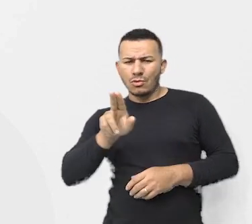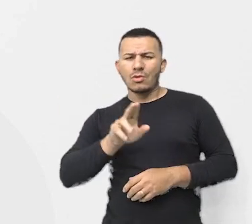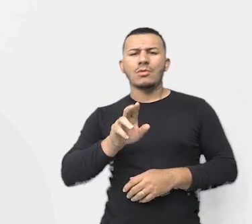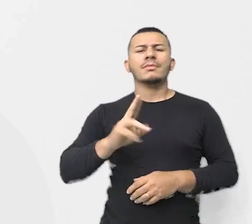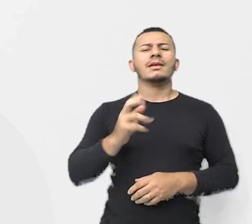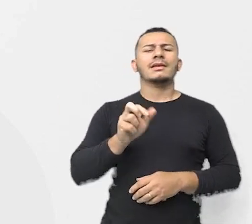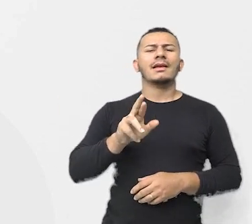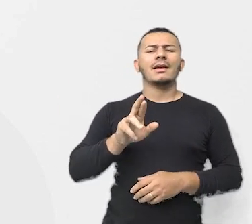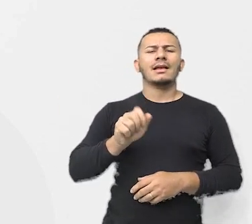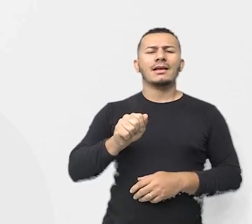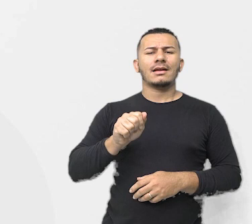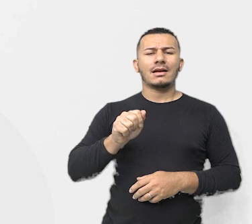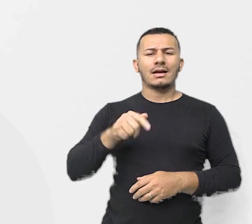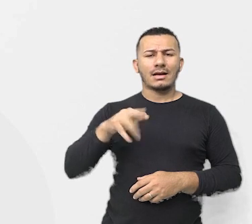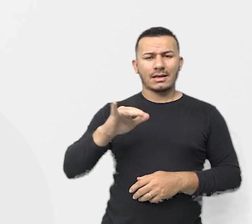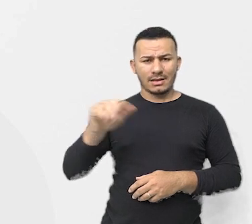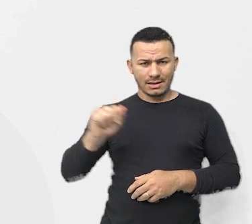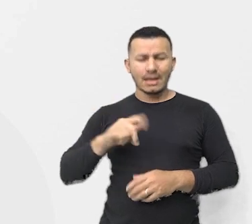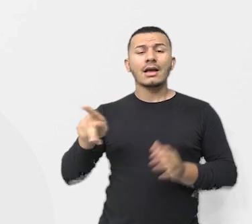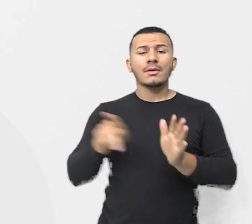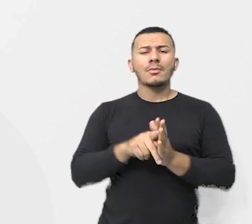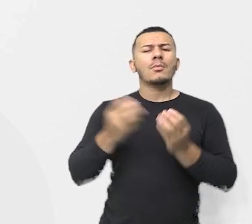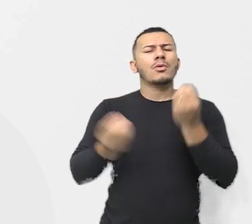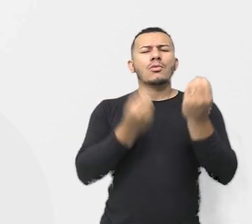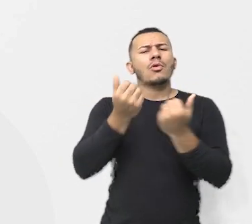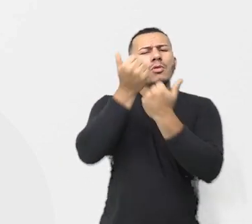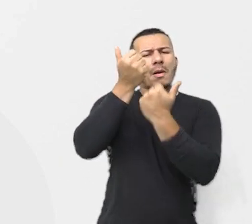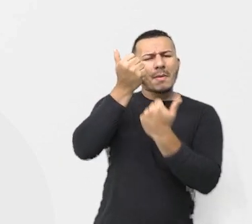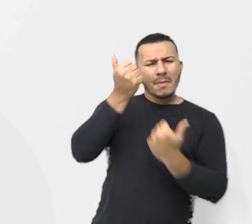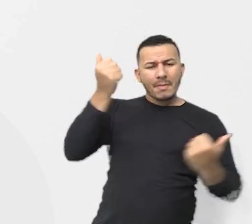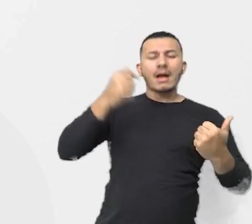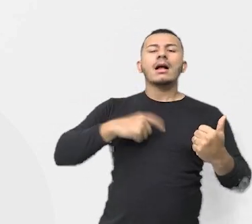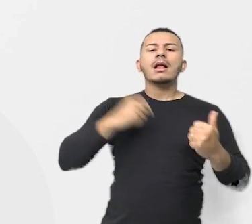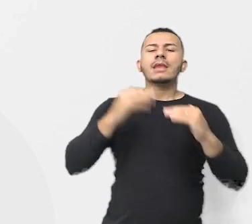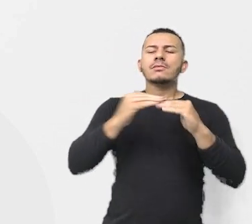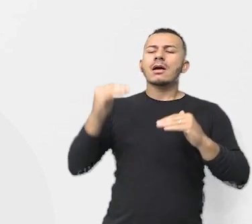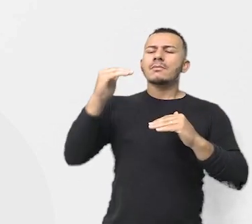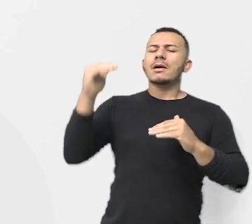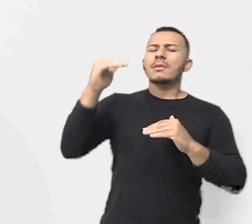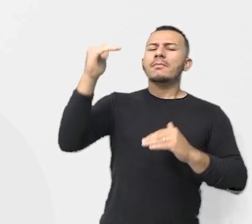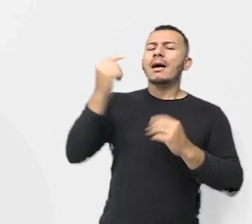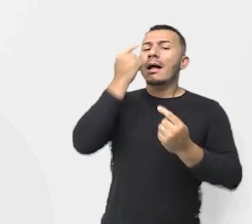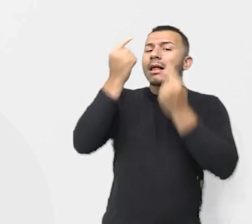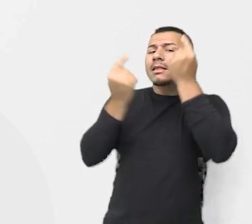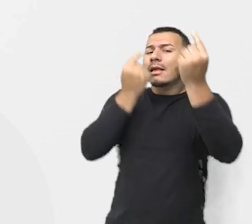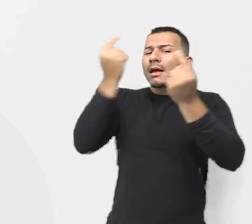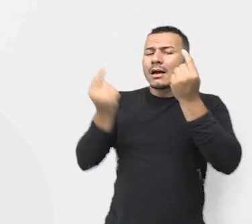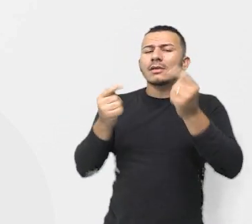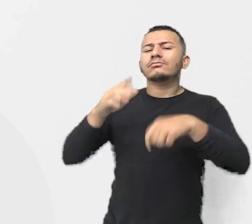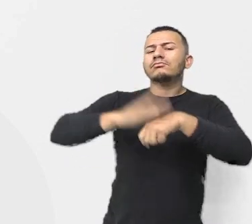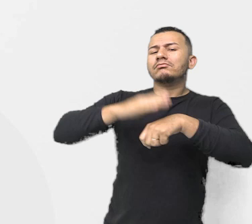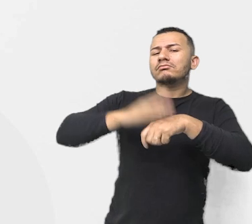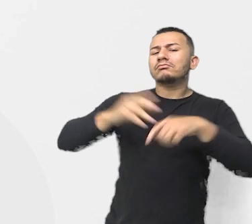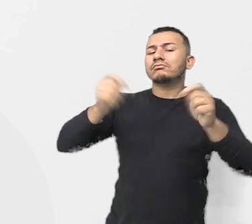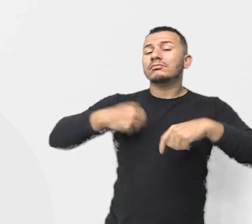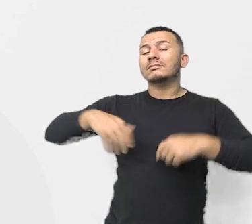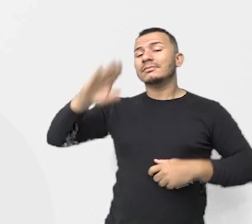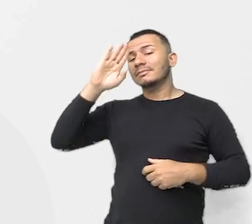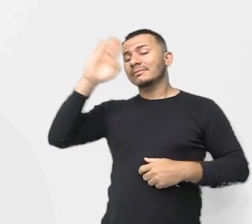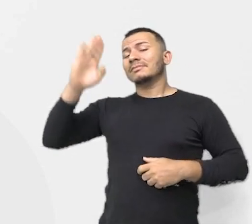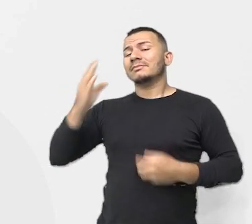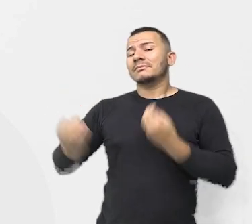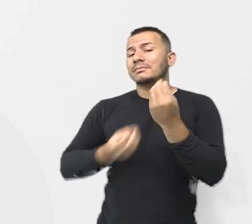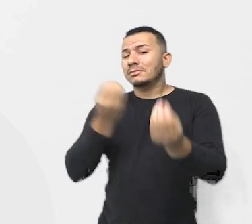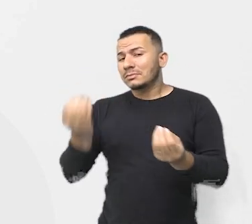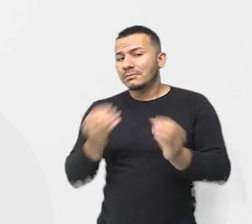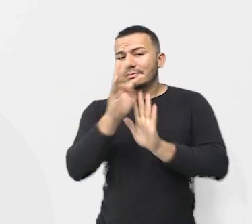hierarquização das proposições, ou seja, em um parágrafo, qual é a ideia, qual é a proposição que é a principal e